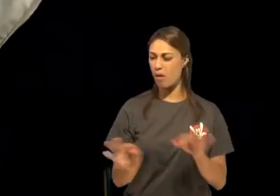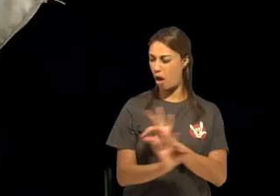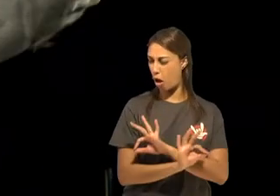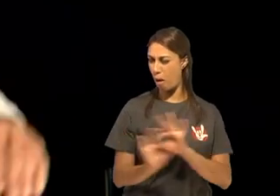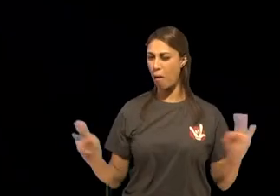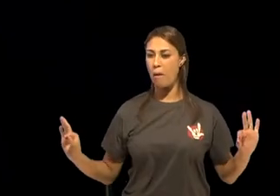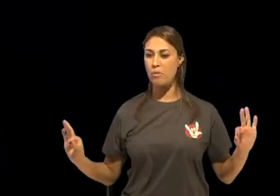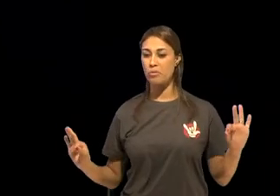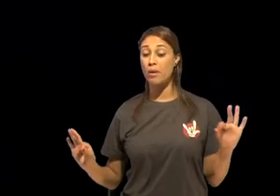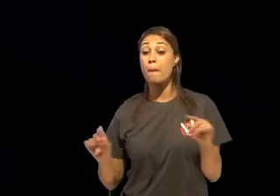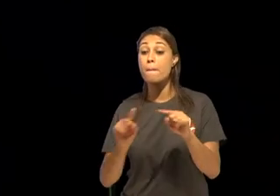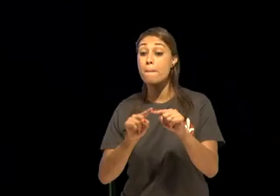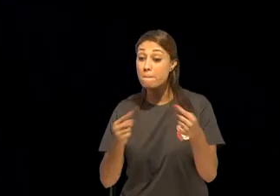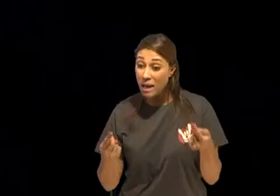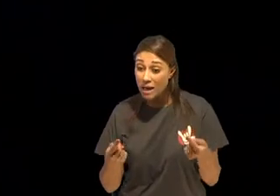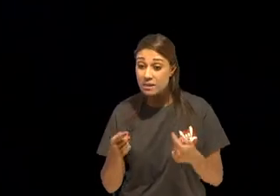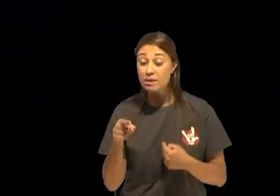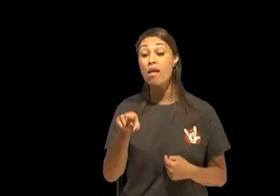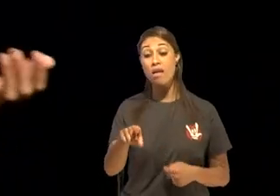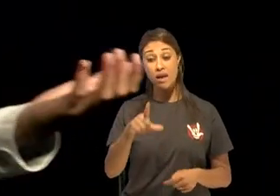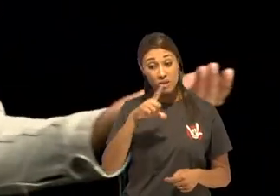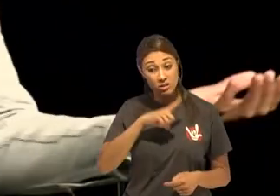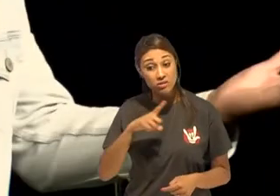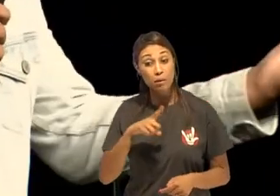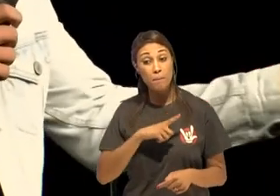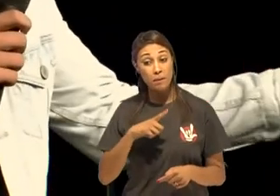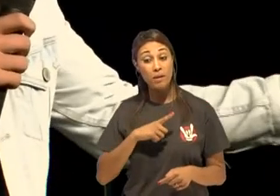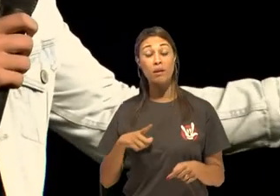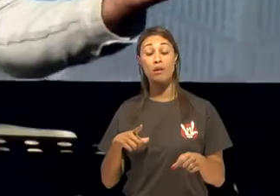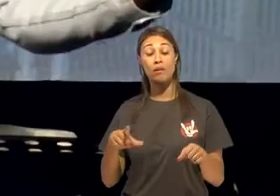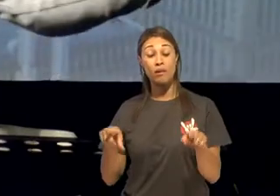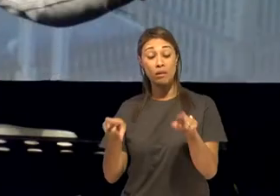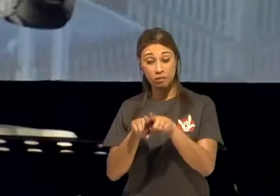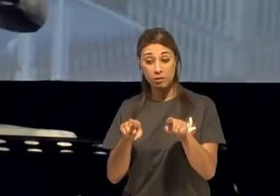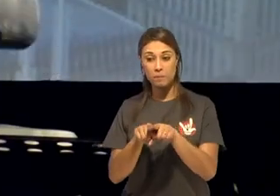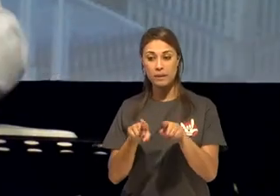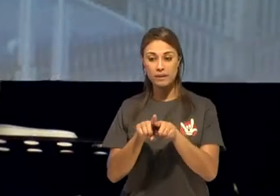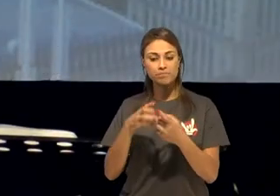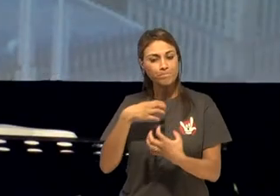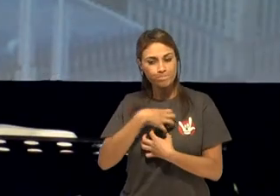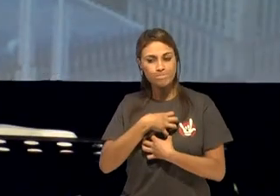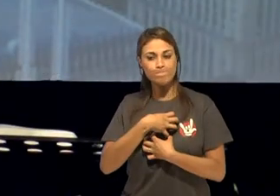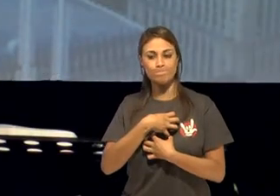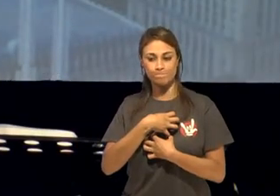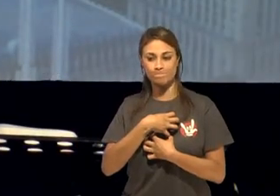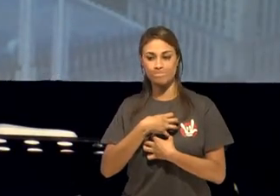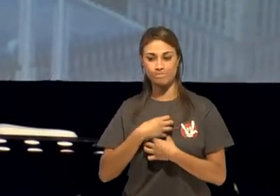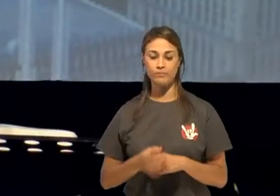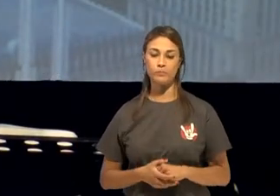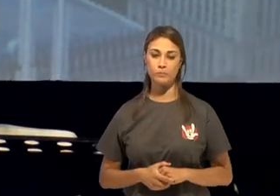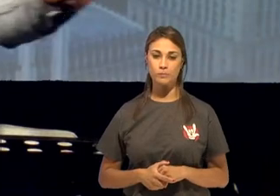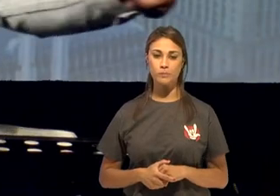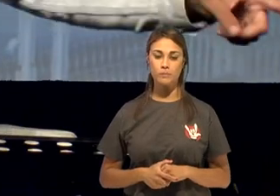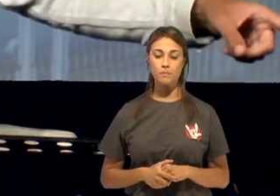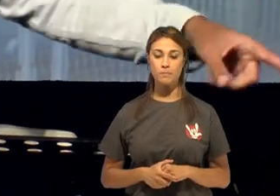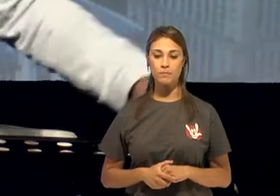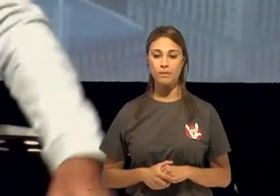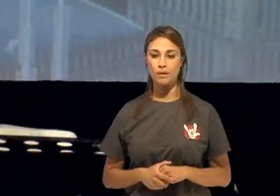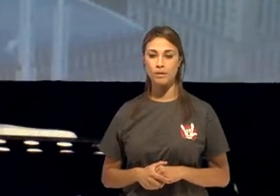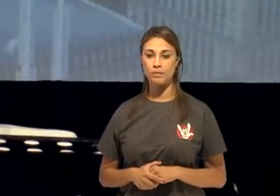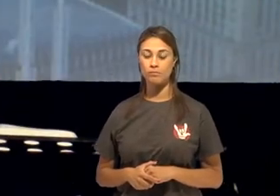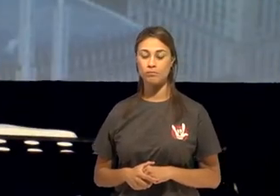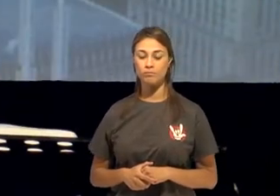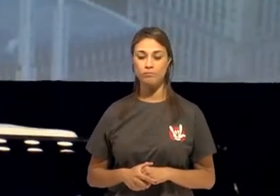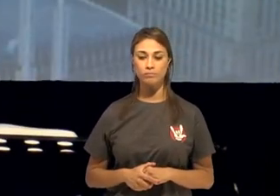mesmos sentimentos que nós. Mas tem um lugar, existe um lugar onde você pode morrer. Existe um lugar onde você pode